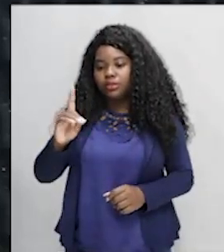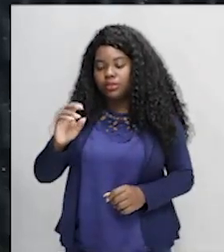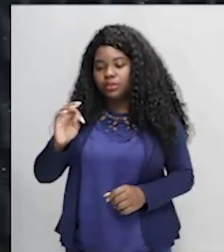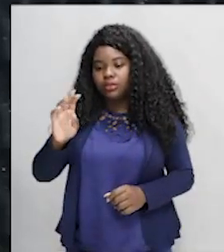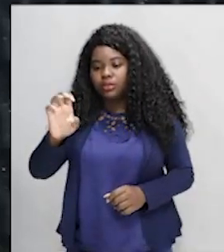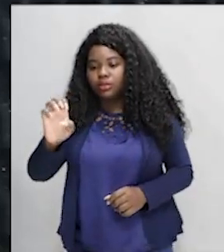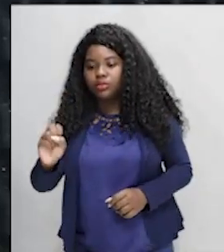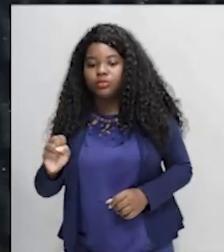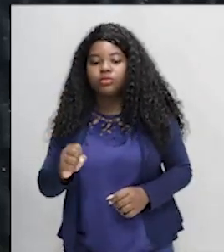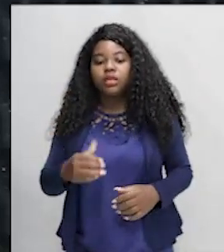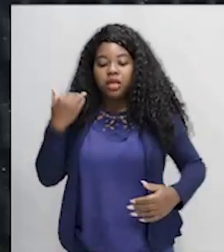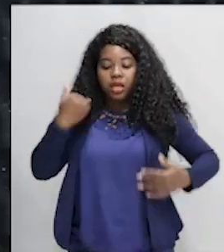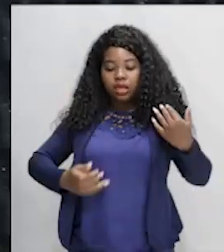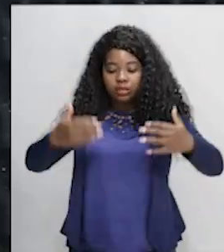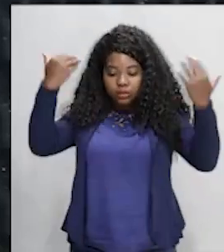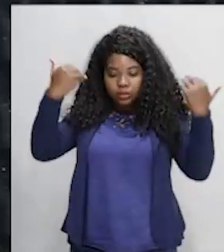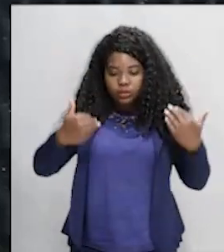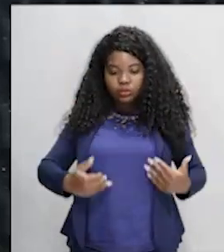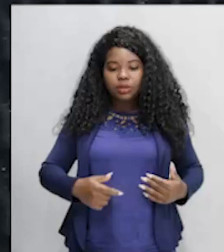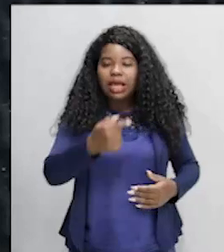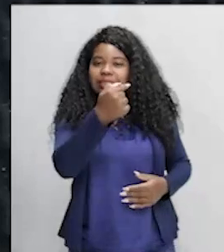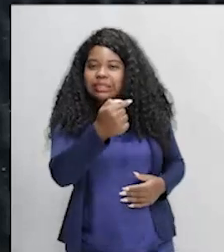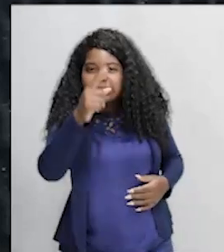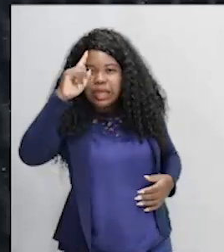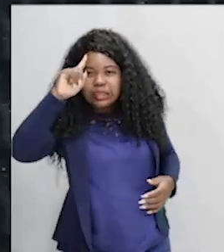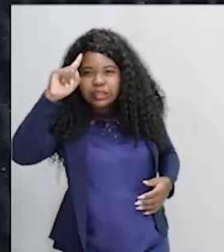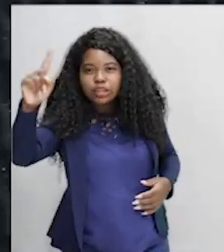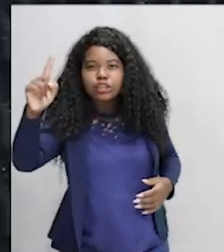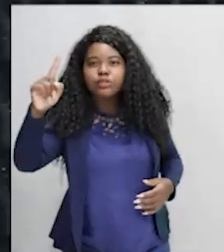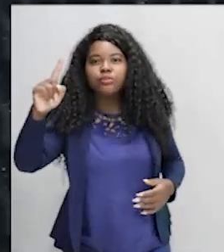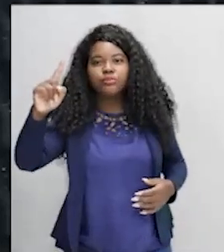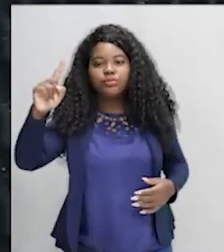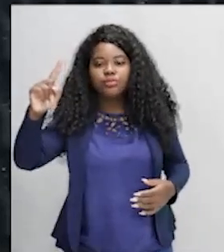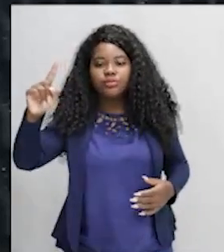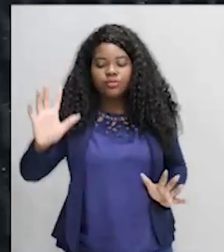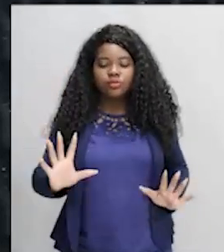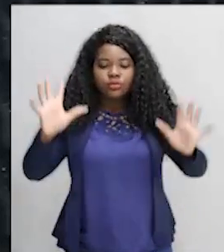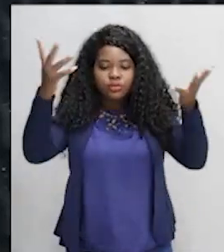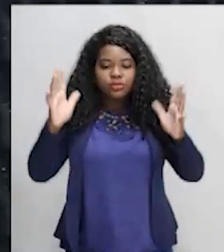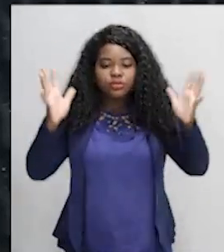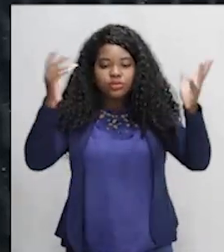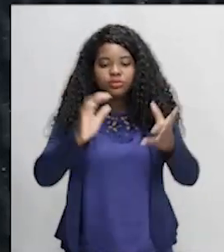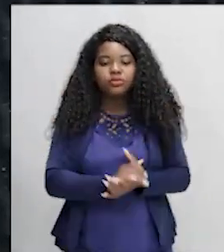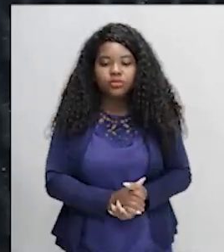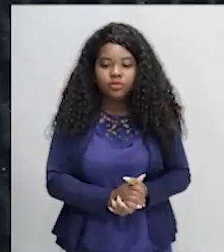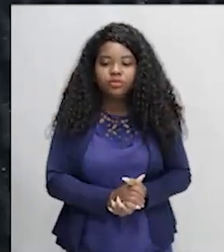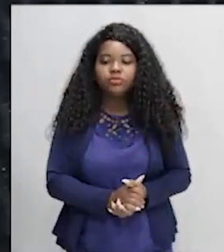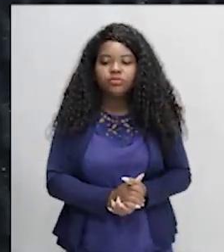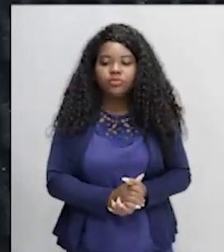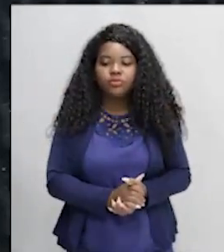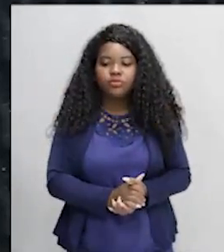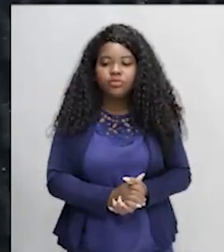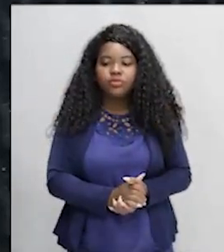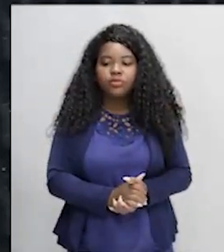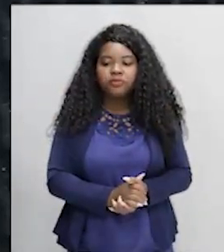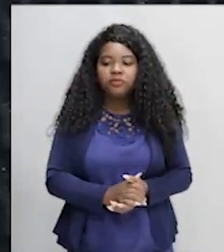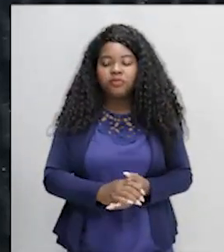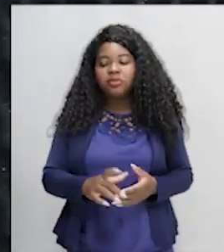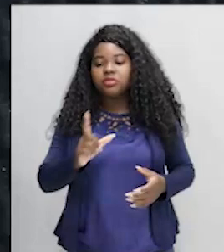7 dias em cerimônias correndo pela cidade toda, onde a plateia vai participando através de